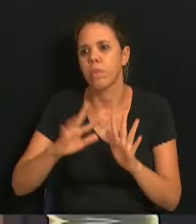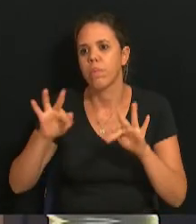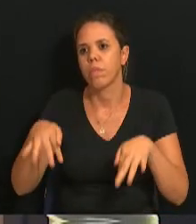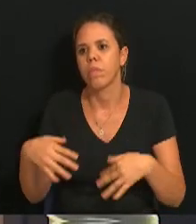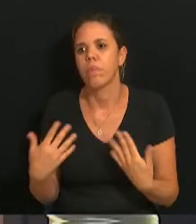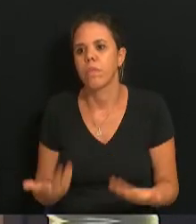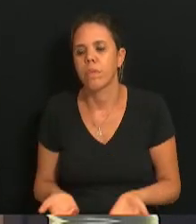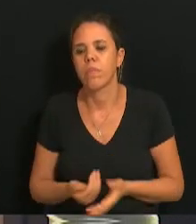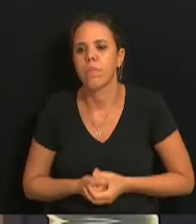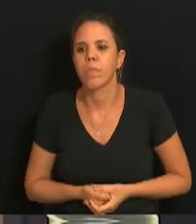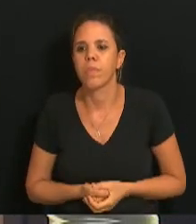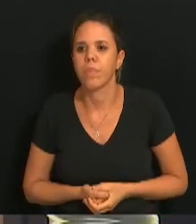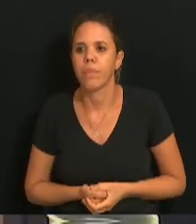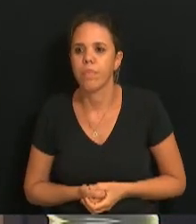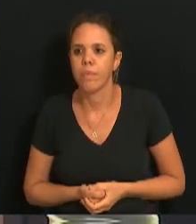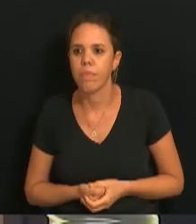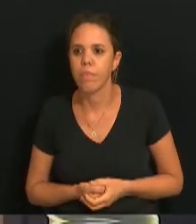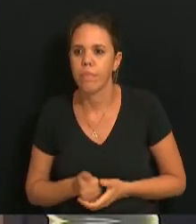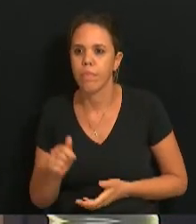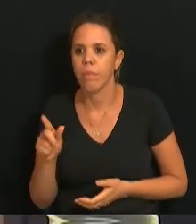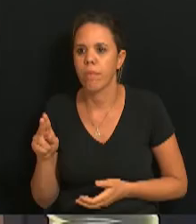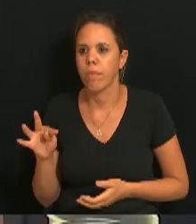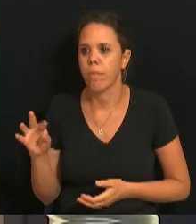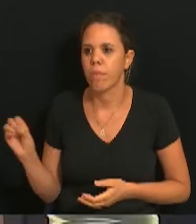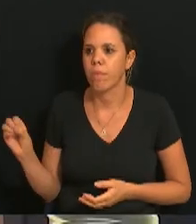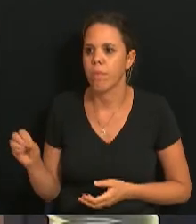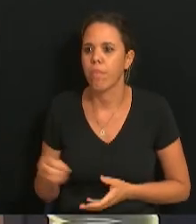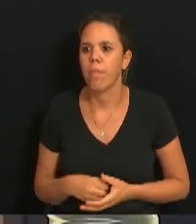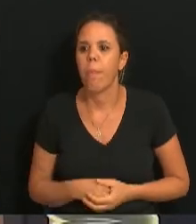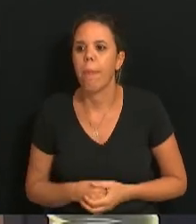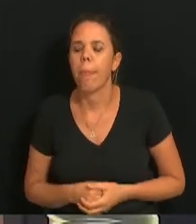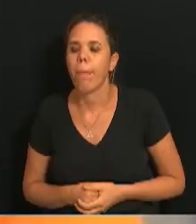Bom, então, o Augusto?